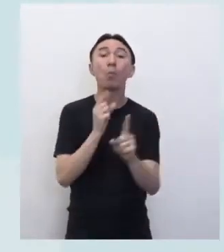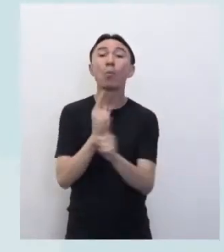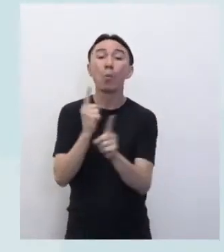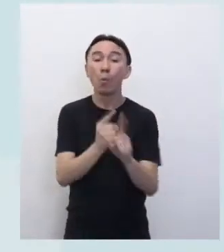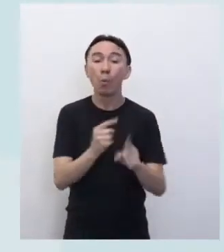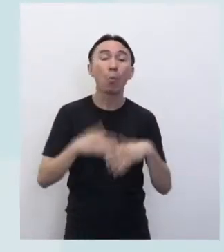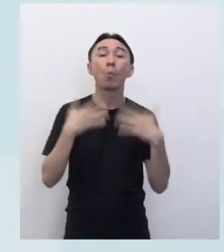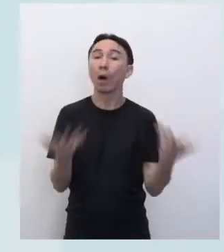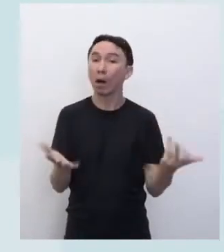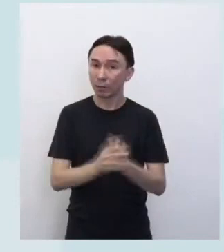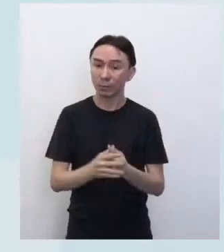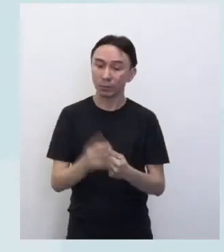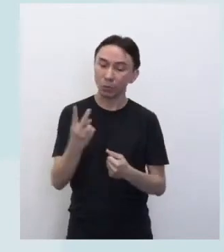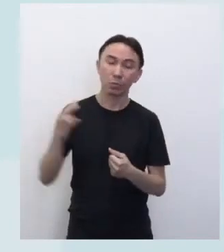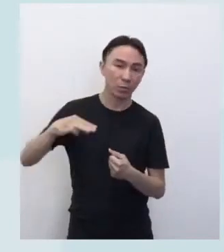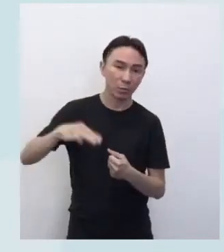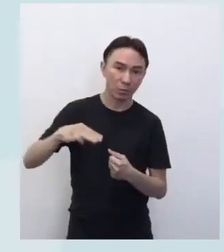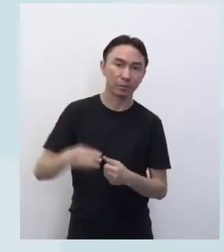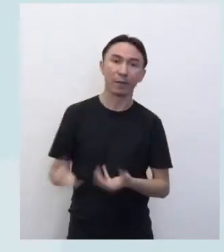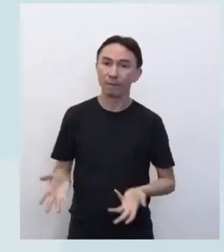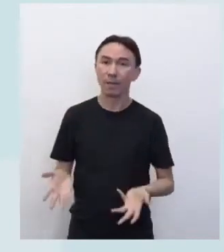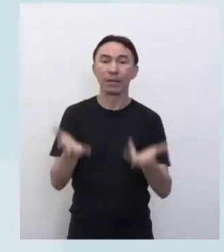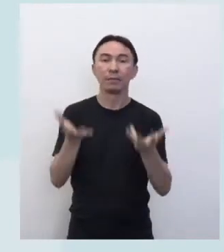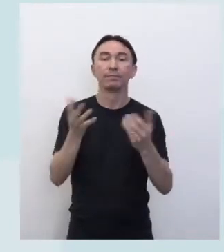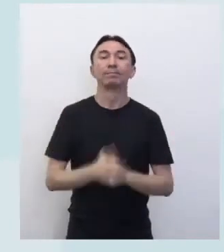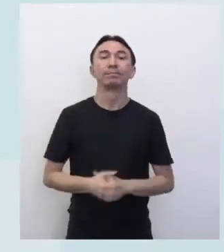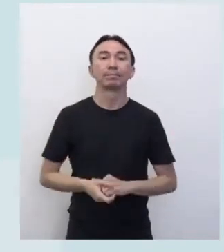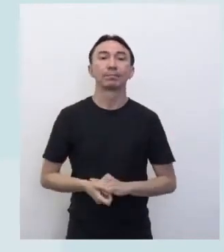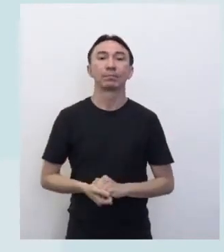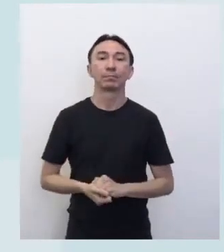internet? 2 minutes, 2 minutos. Go there, have fun. Se divirtam lá.